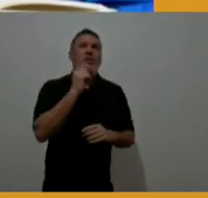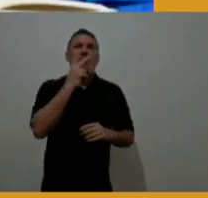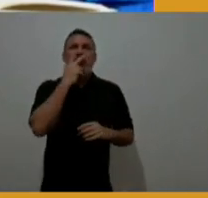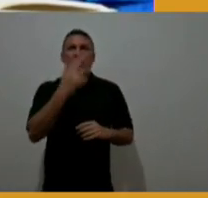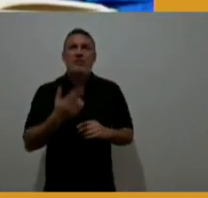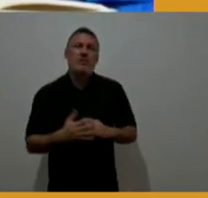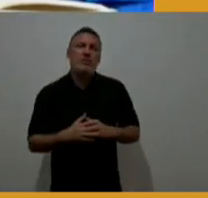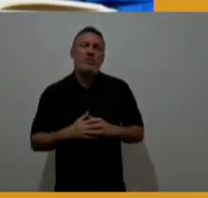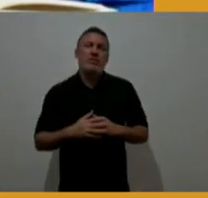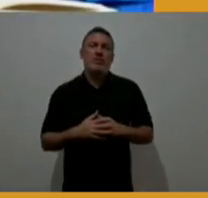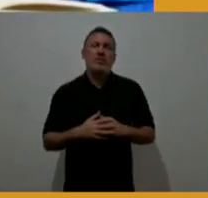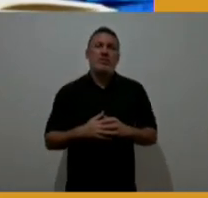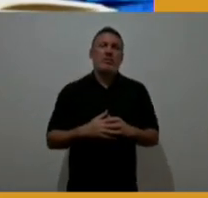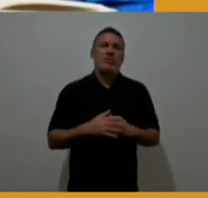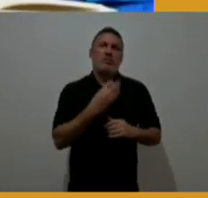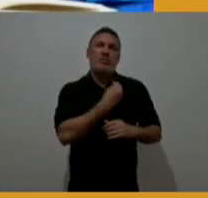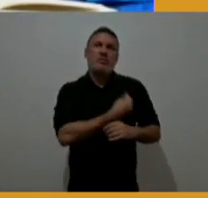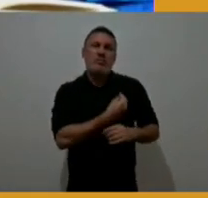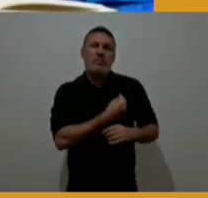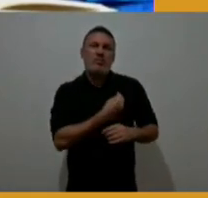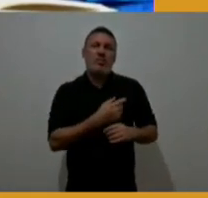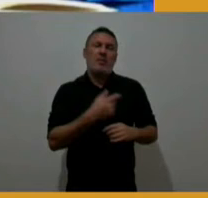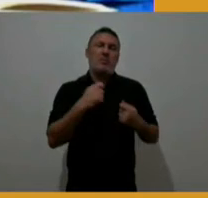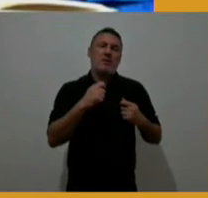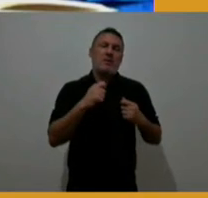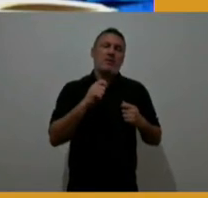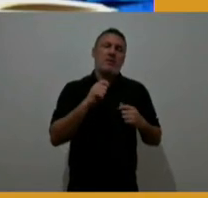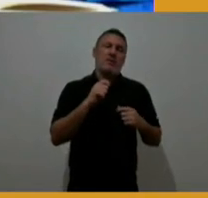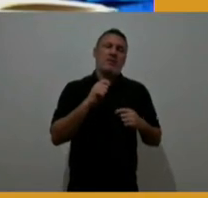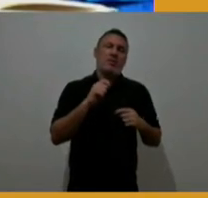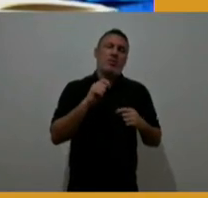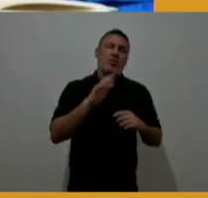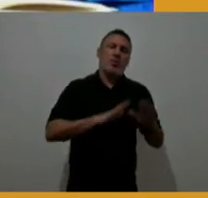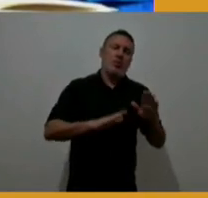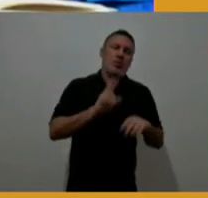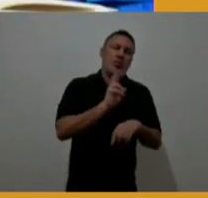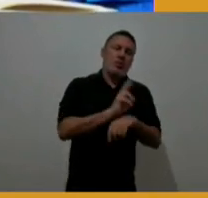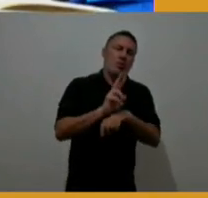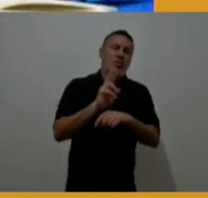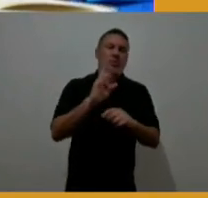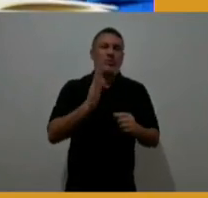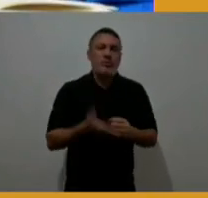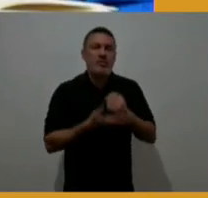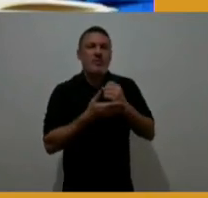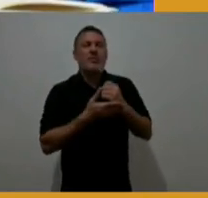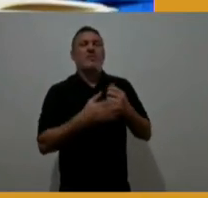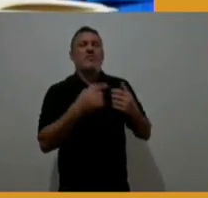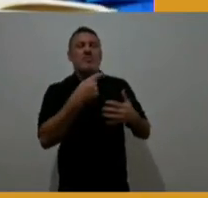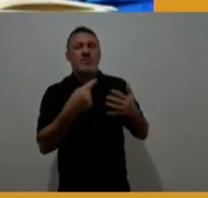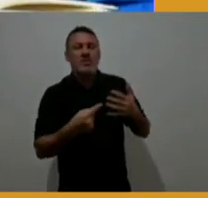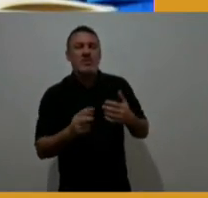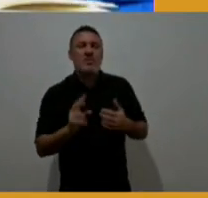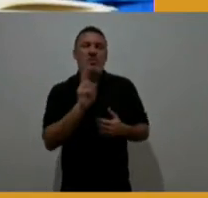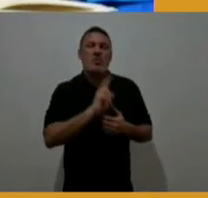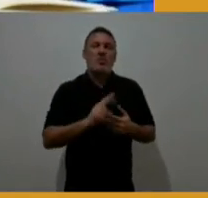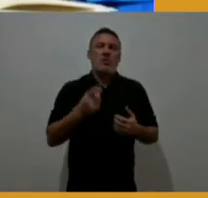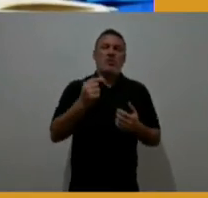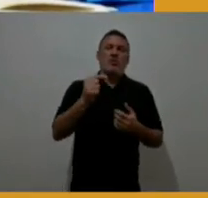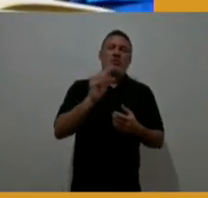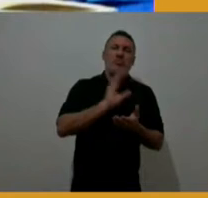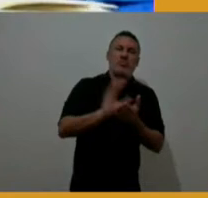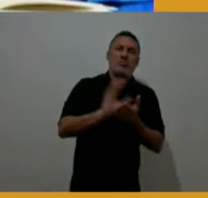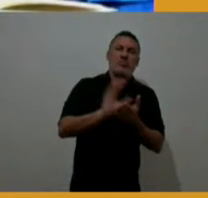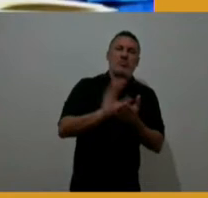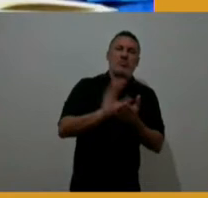a geração presente deveria cuidar da sustentabilidade do uso dos recursos para garantir